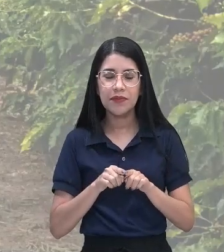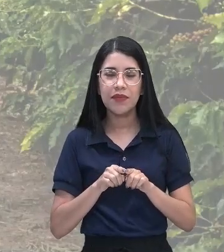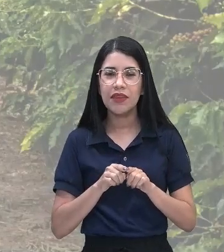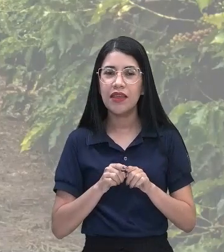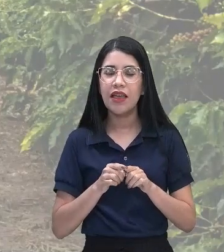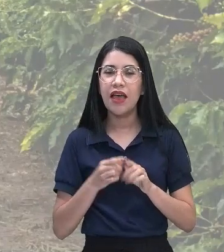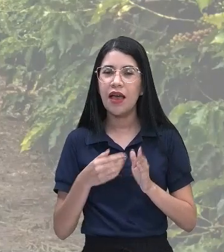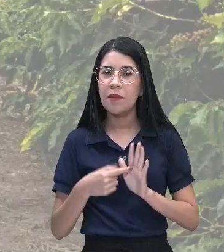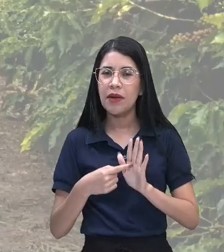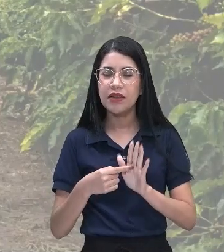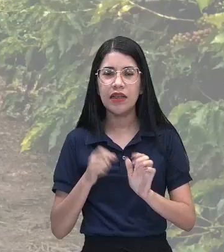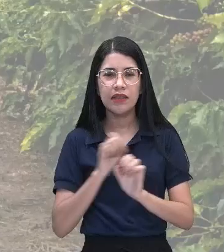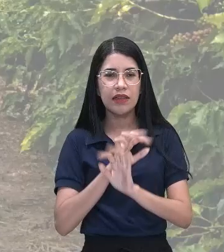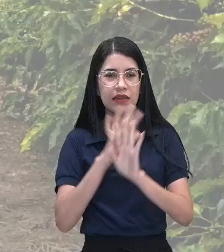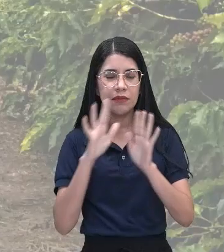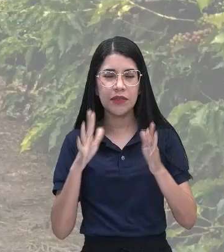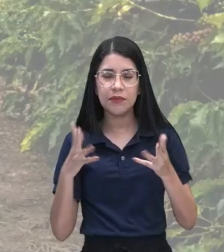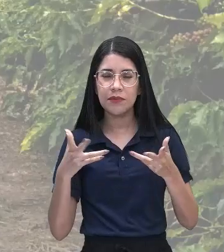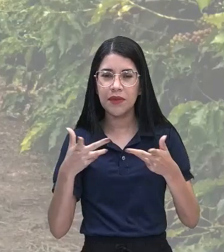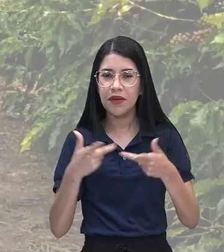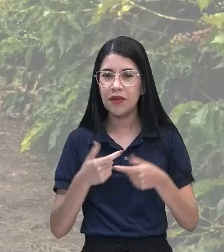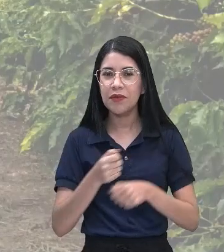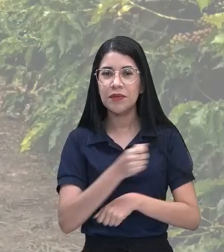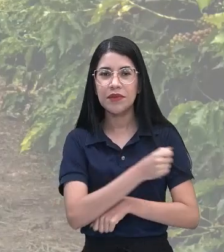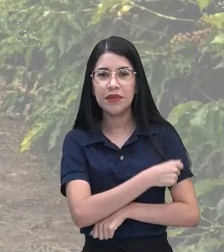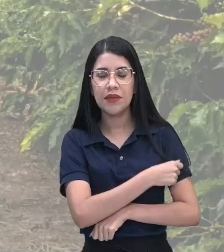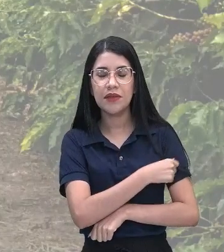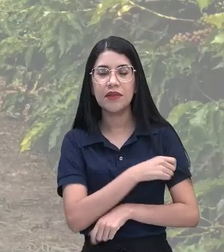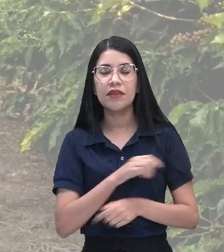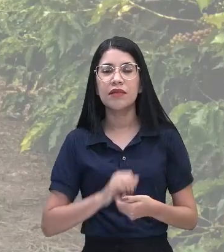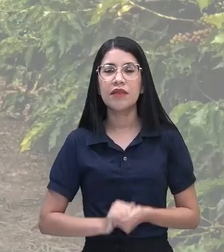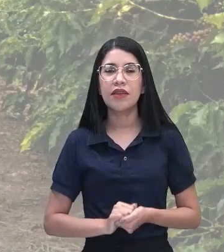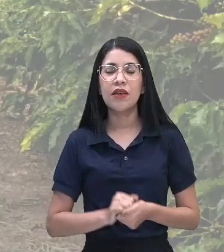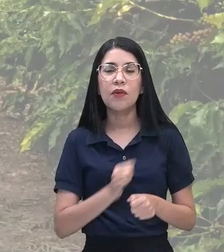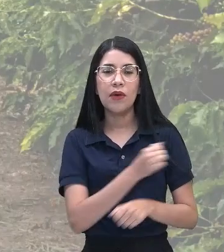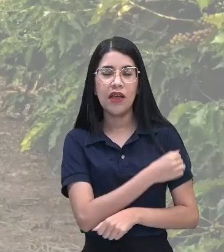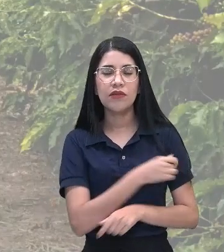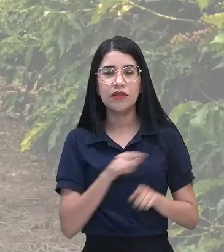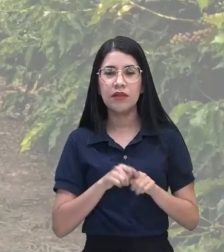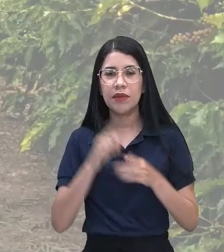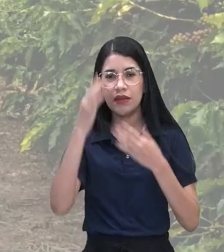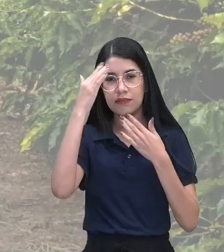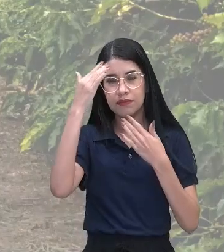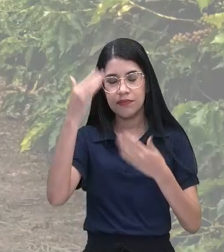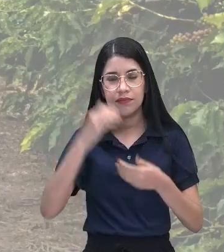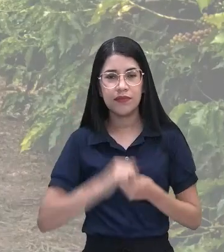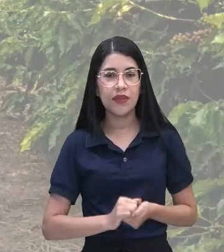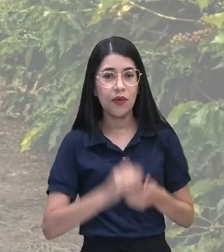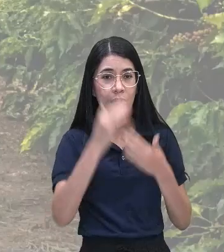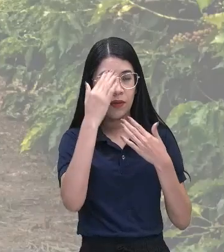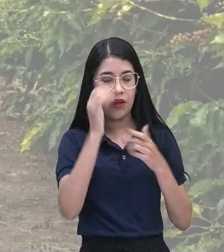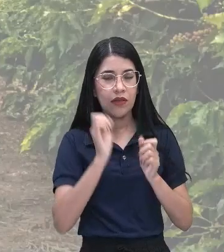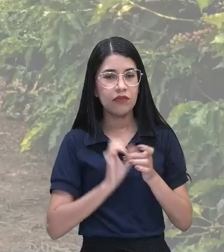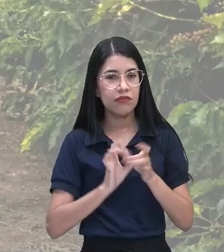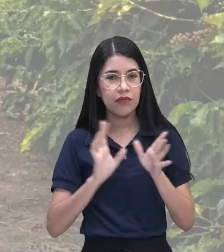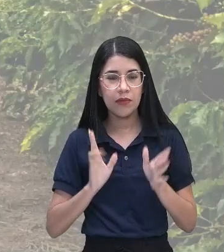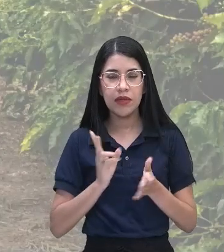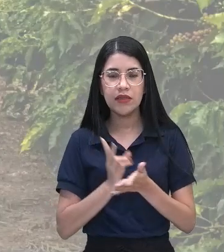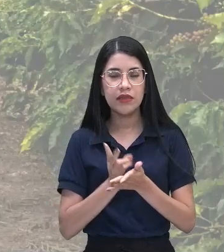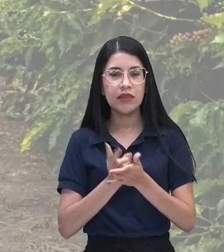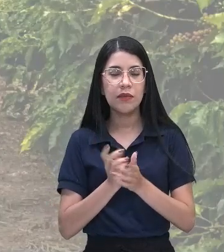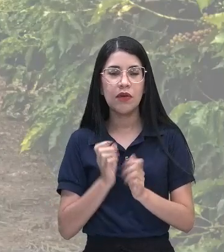excelentes esclarecimentos aqui para os nossos alunos. E os nossos alunos, eles agradecem, viu? Muito obrigado, professor. Qualquer coisa, estou à disposição.